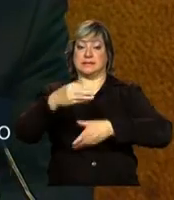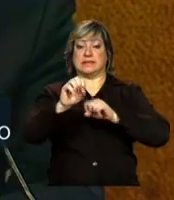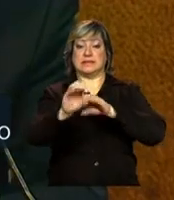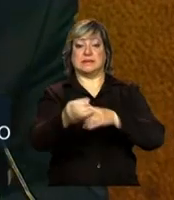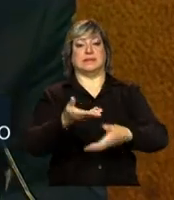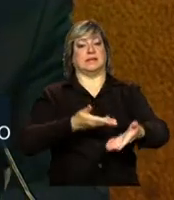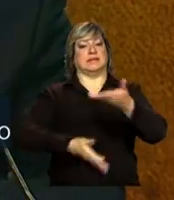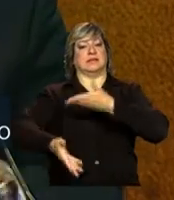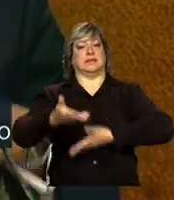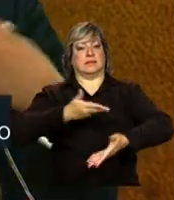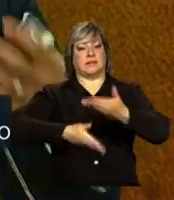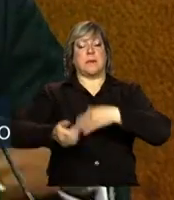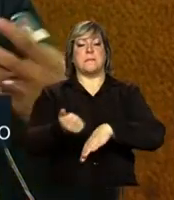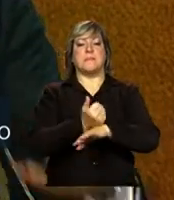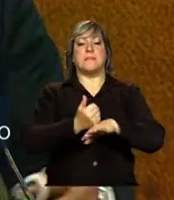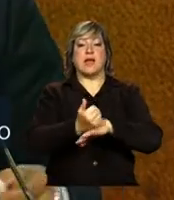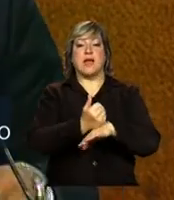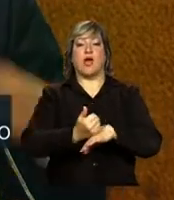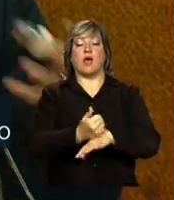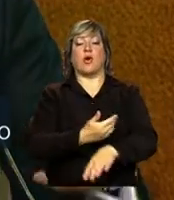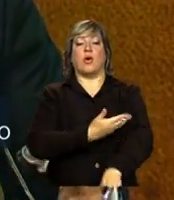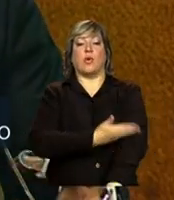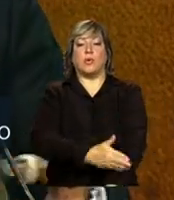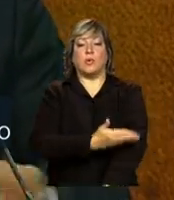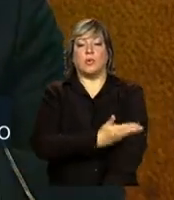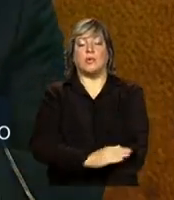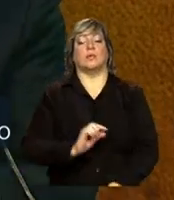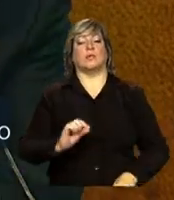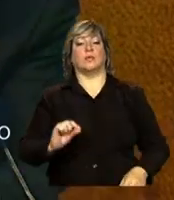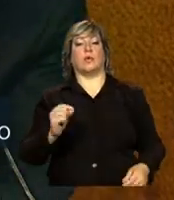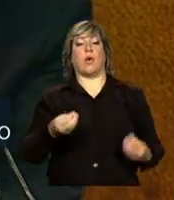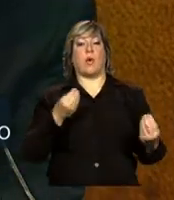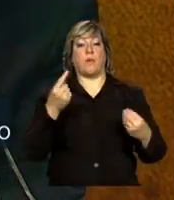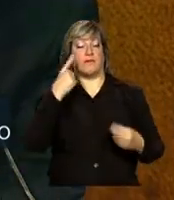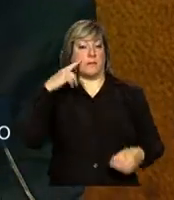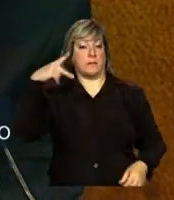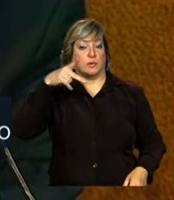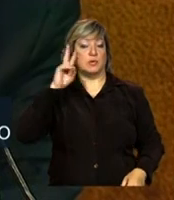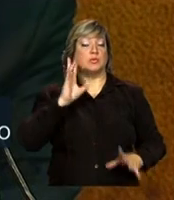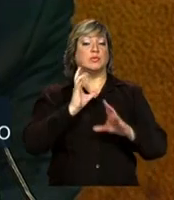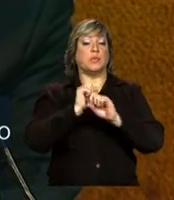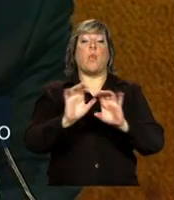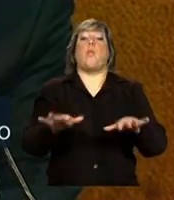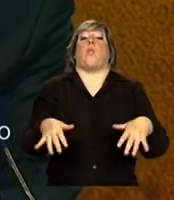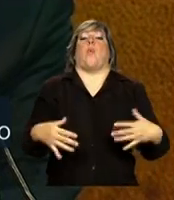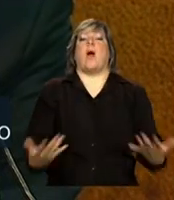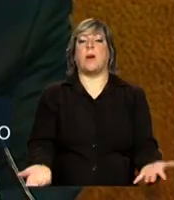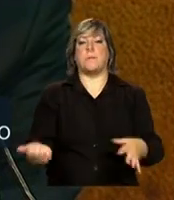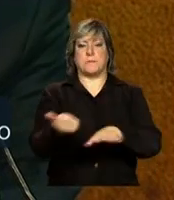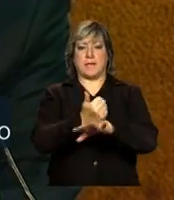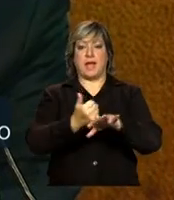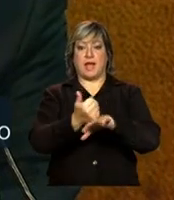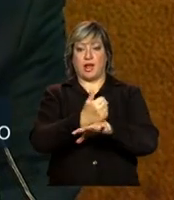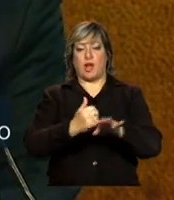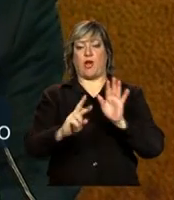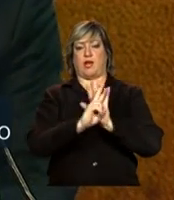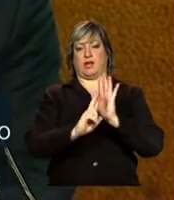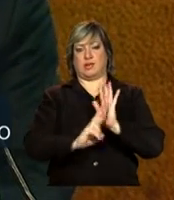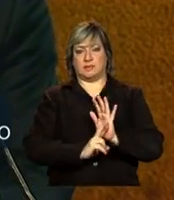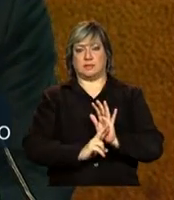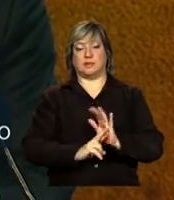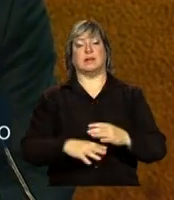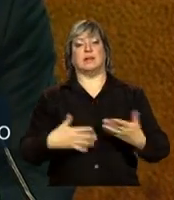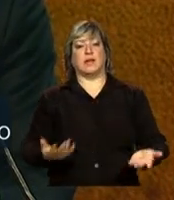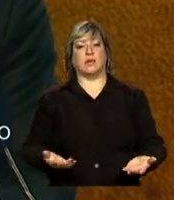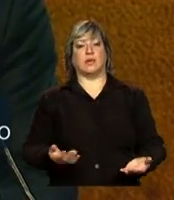as as melhores práticas e ver de acordo com o processo político histórico quais são as melhores práticas reguladoras Sem